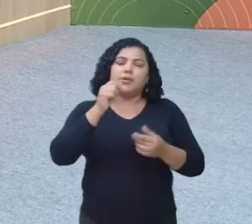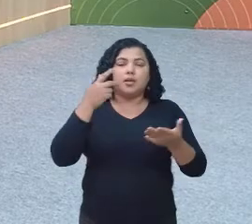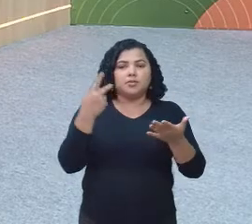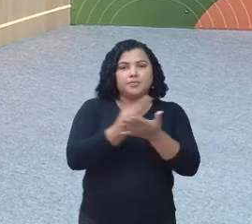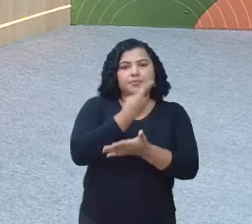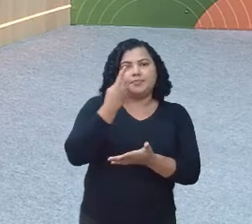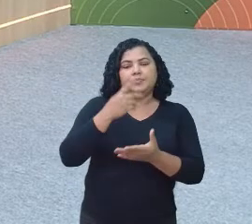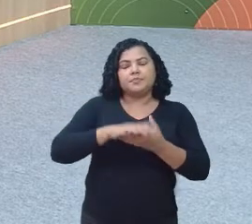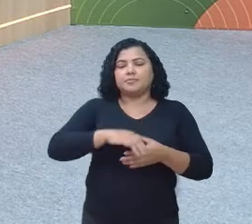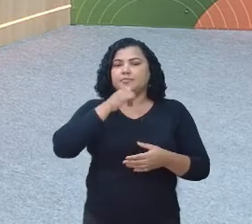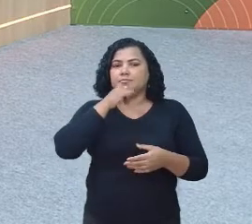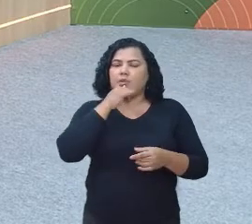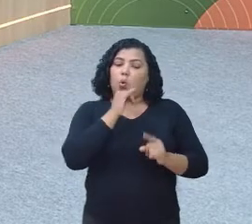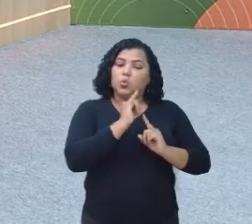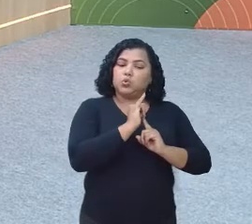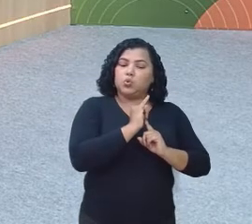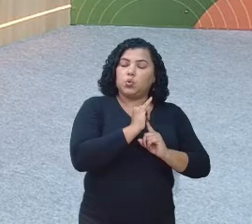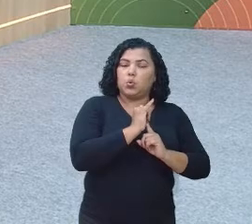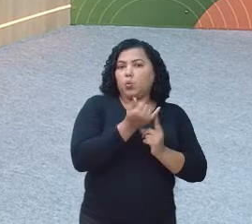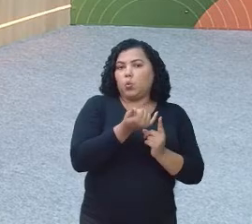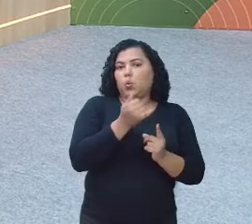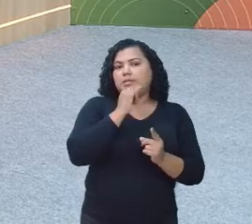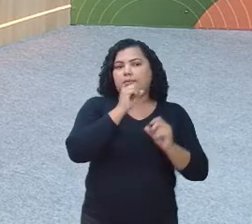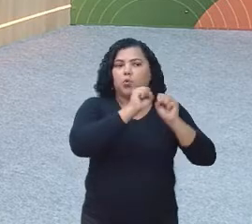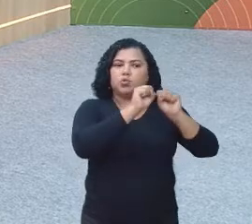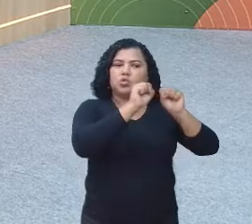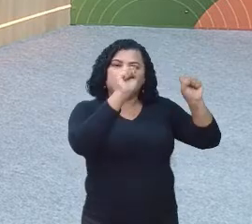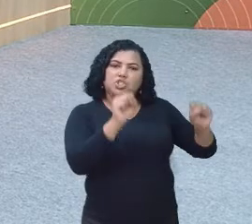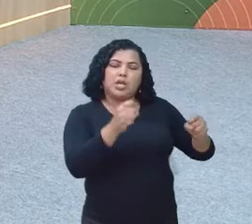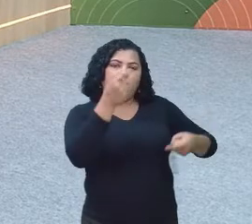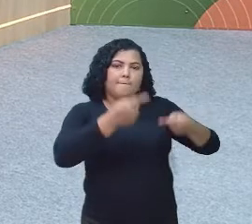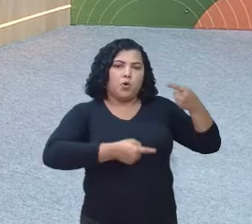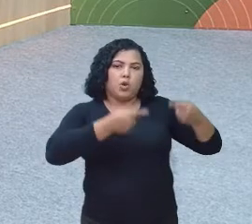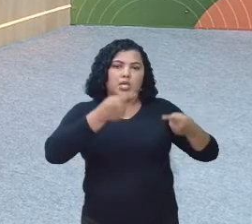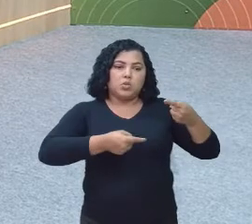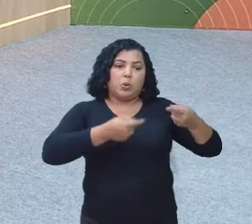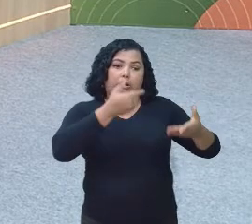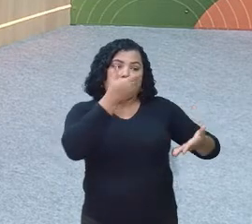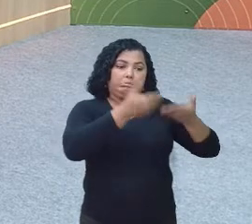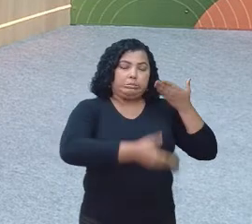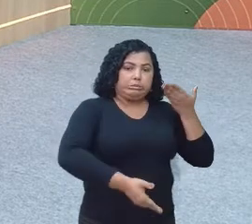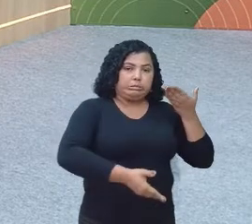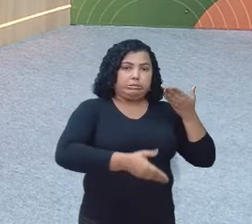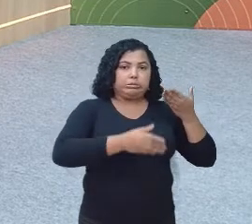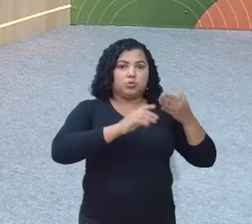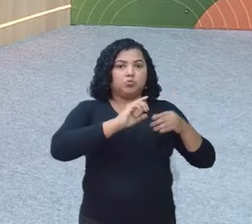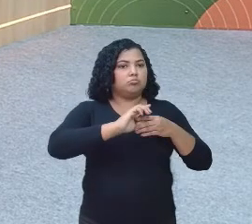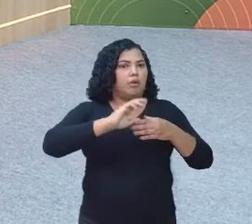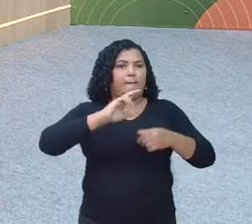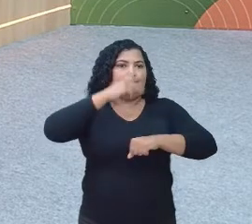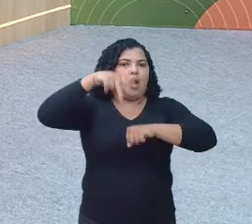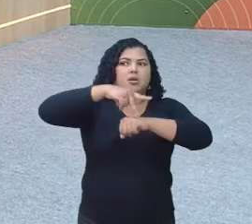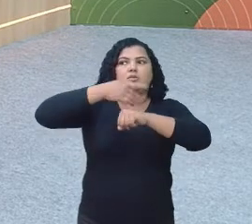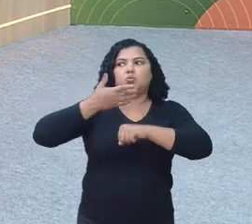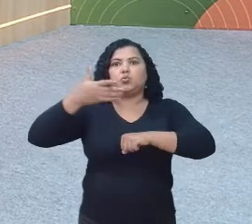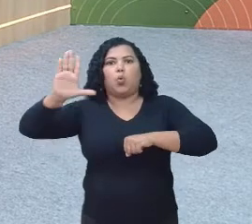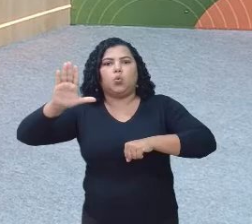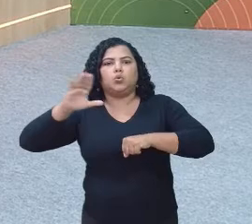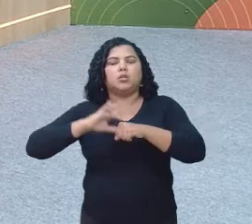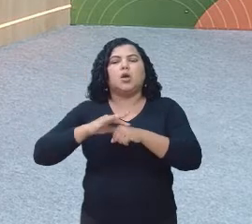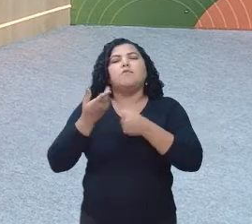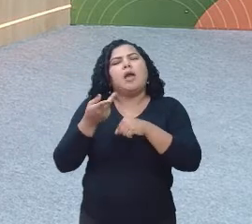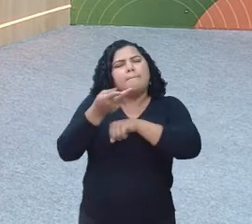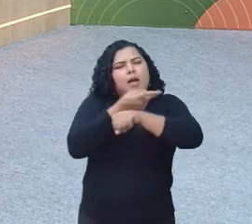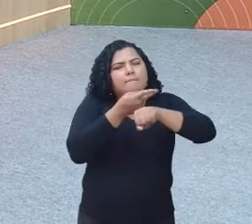se um sistema político caiu do outro lado do mundo, então ele vai fazer a reportagem, especialmente, ele faz o percurso narrativo de como